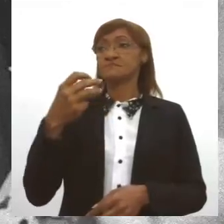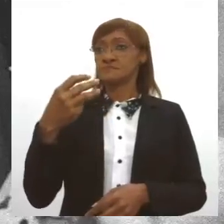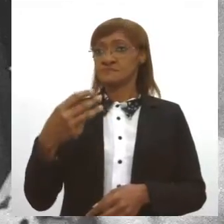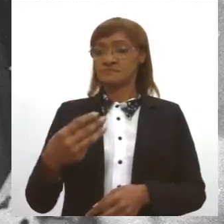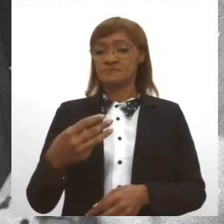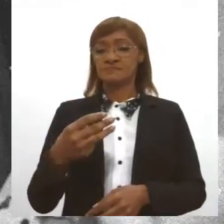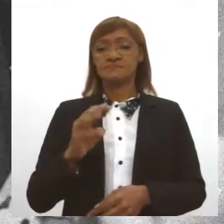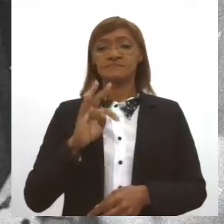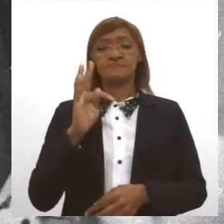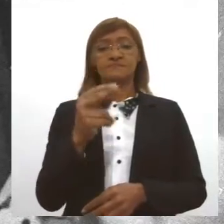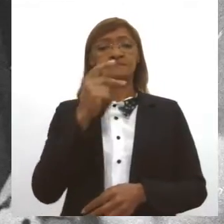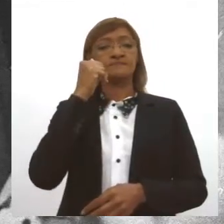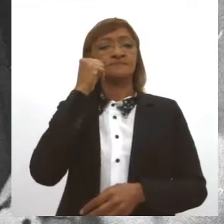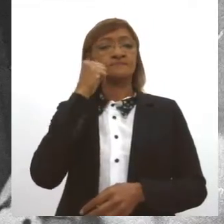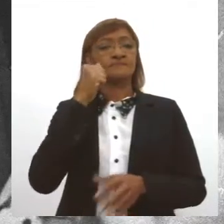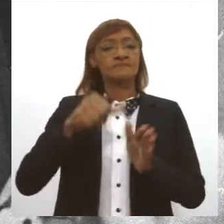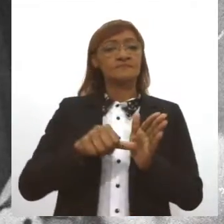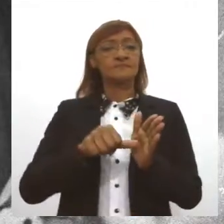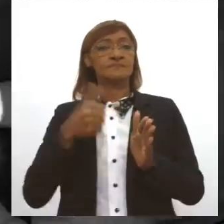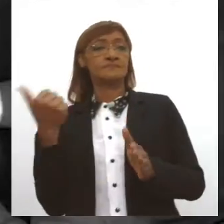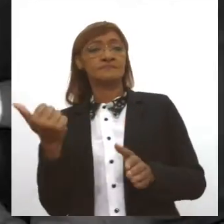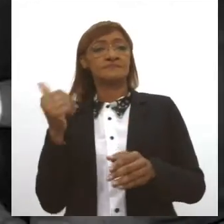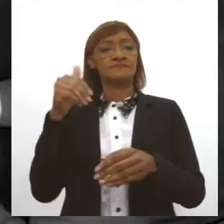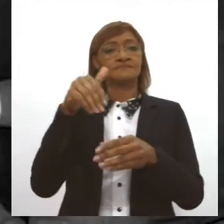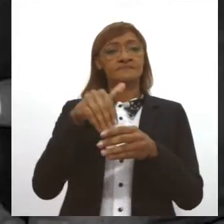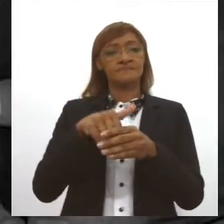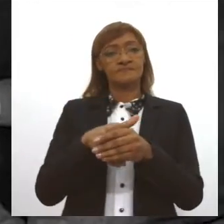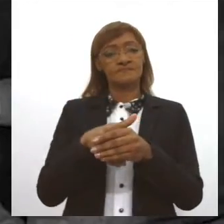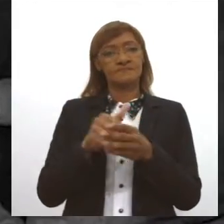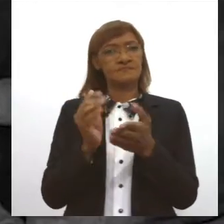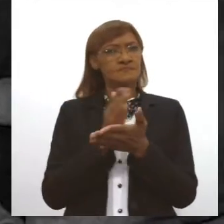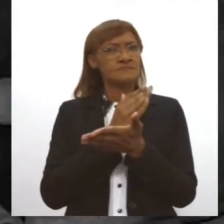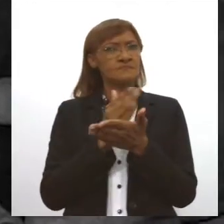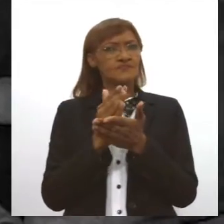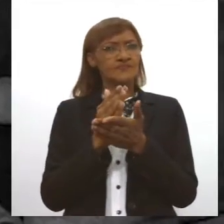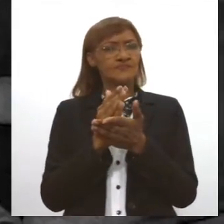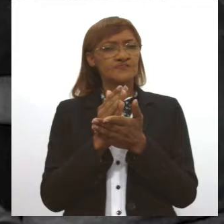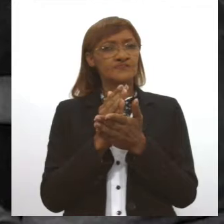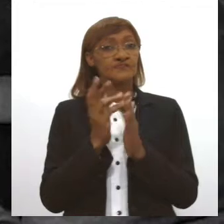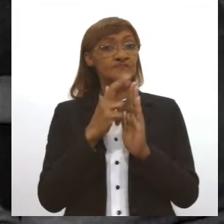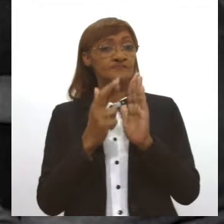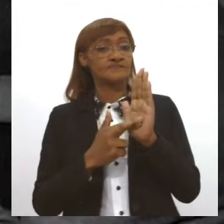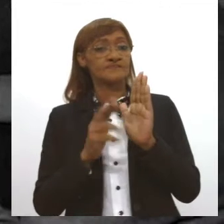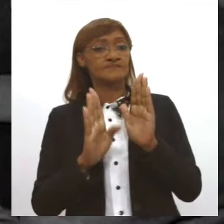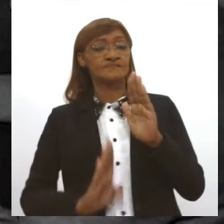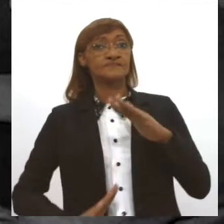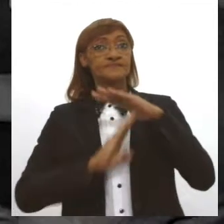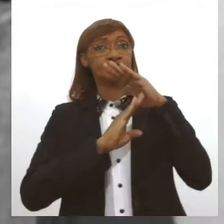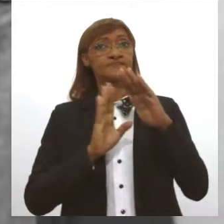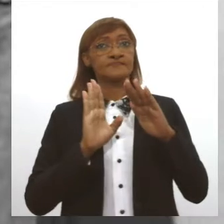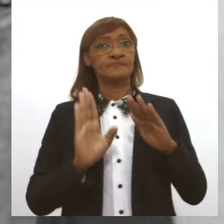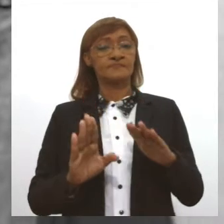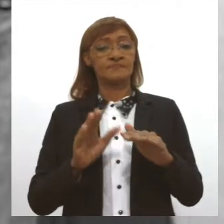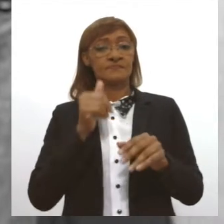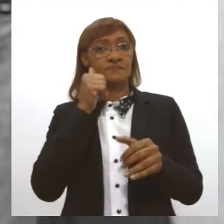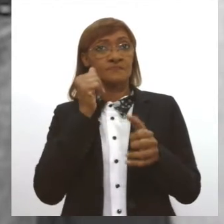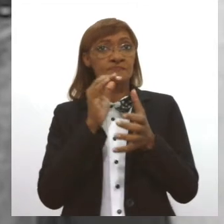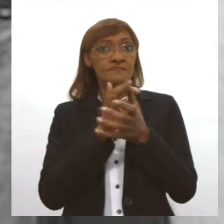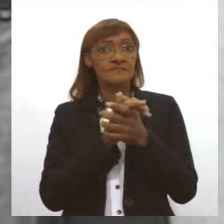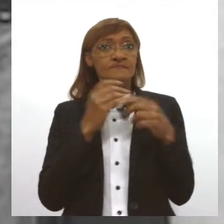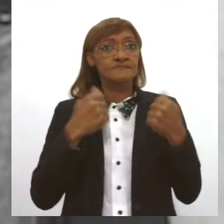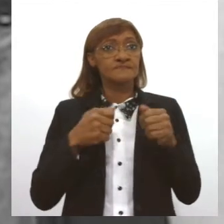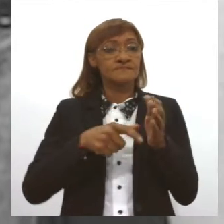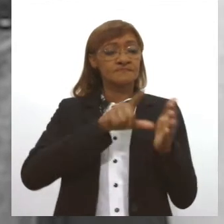as mulheres votaram pela primeira vez, mas com algumas restrições. As casadas tinham que ter autorização dos maridos e